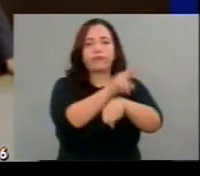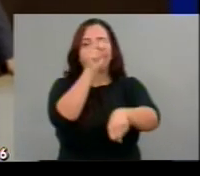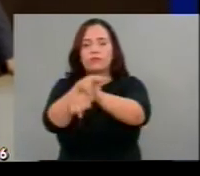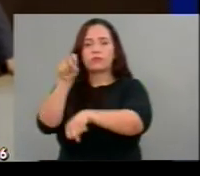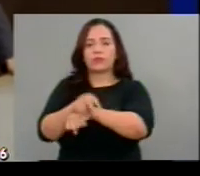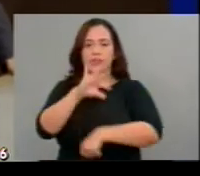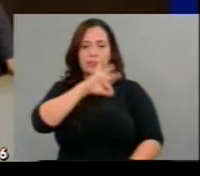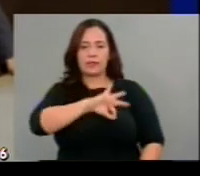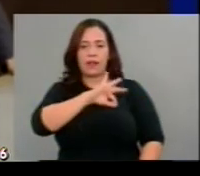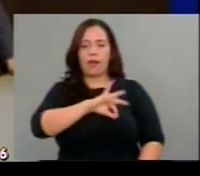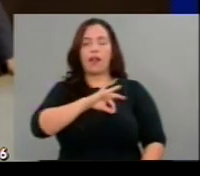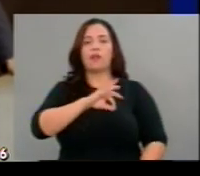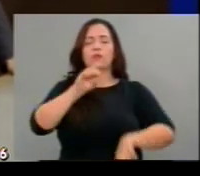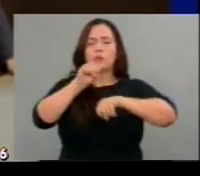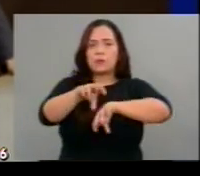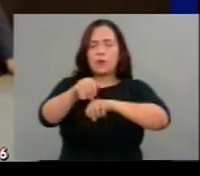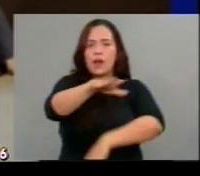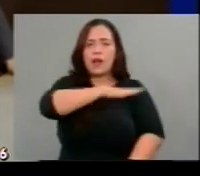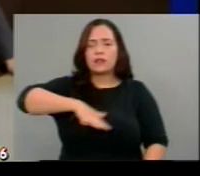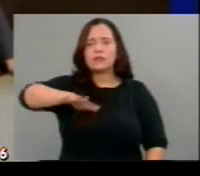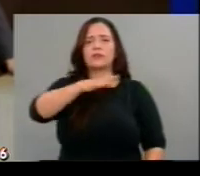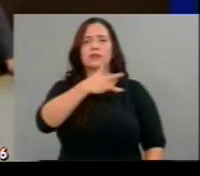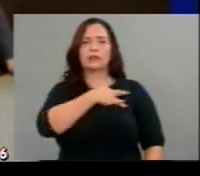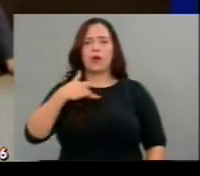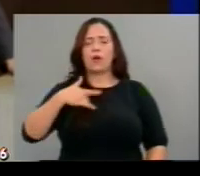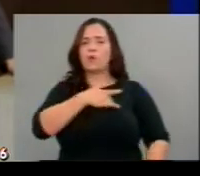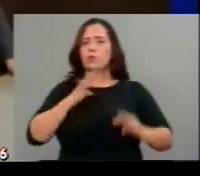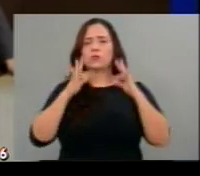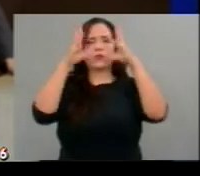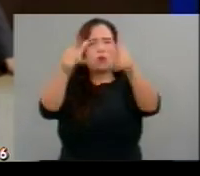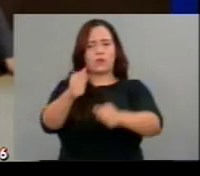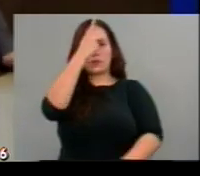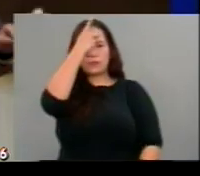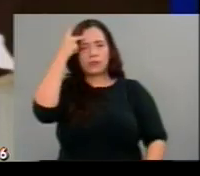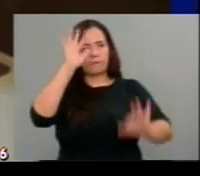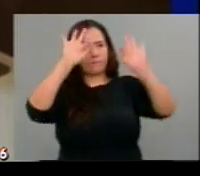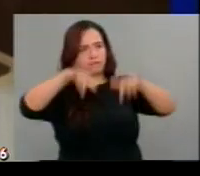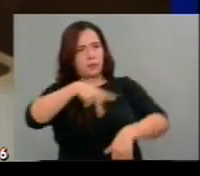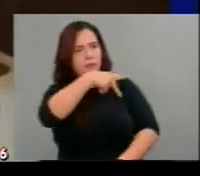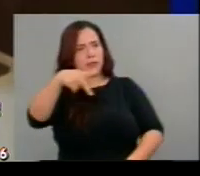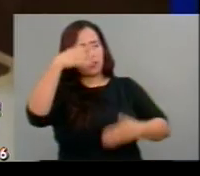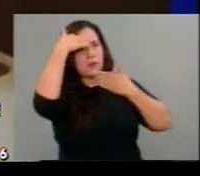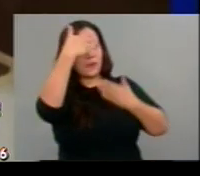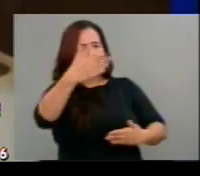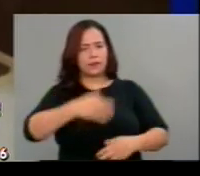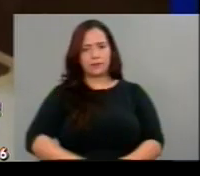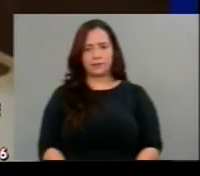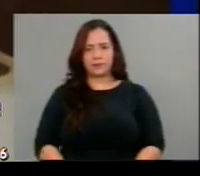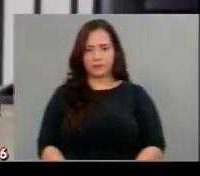que permita saúde, educação e assistência e previdência para todos. Era isso, senhor presidente. Muito obrigado.